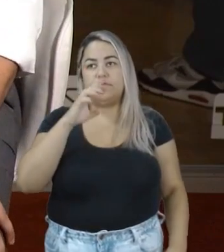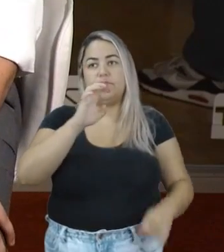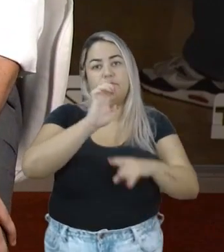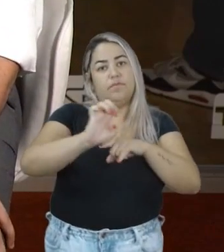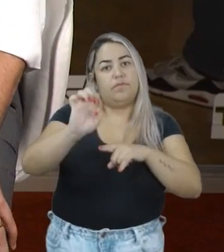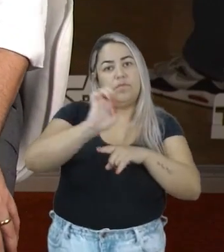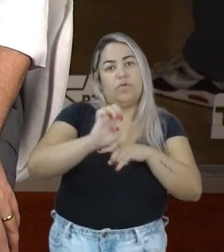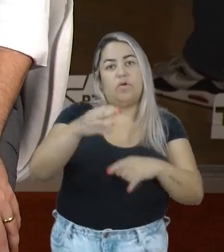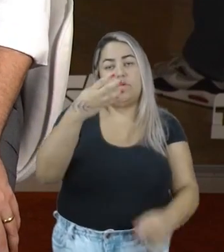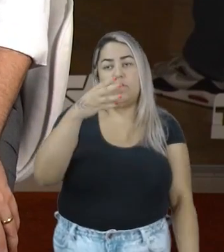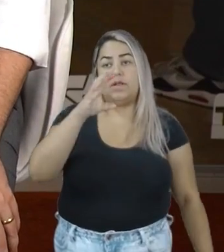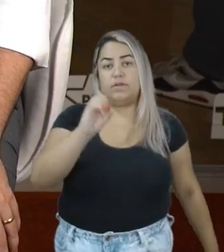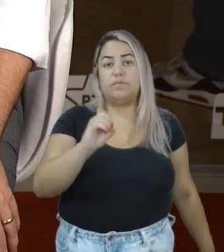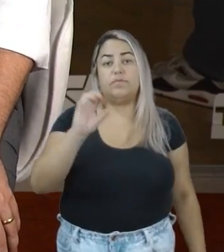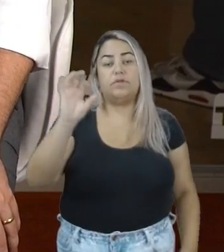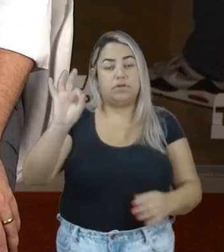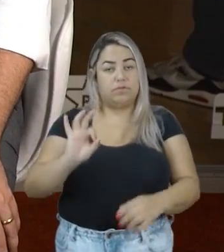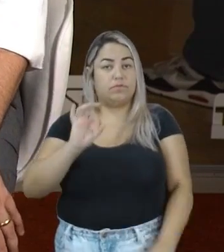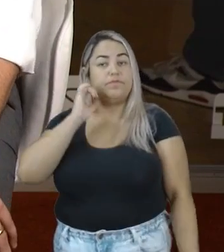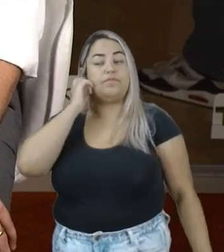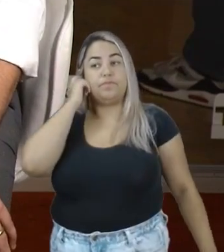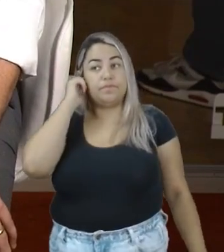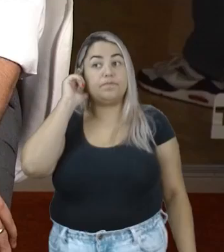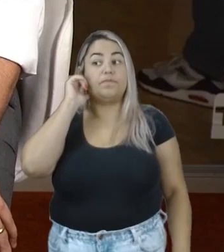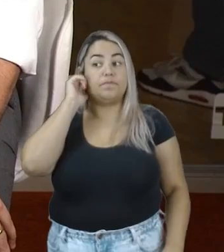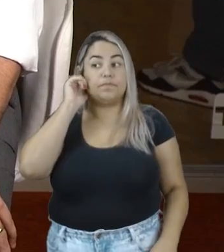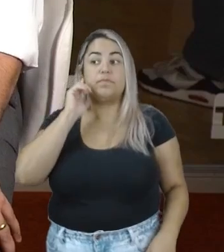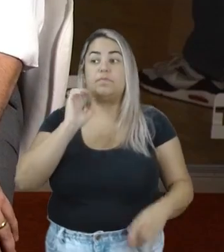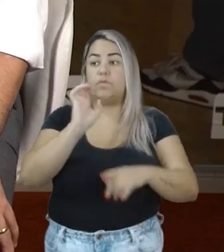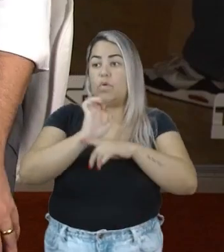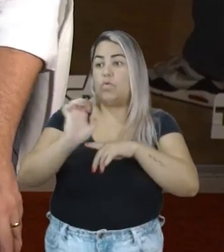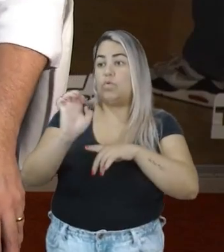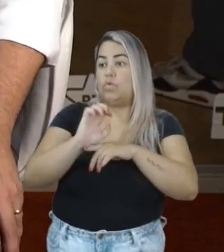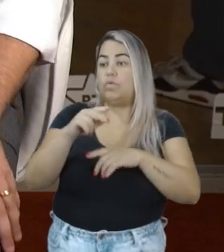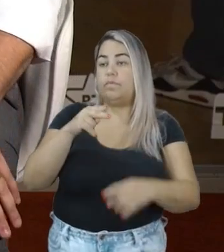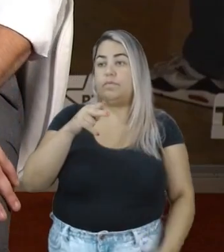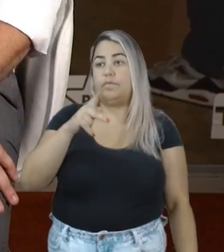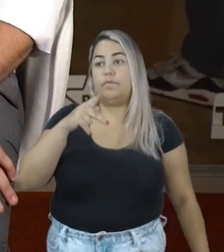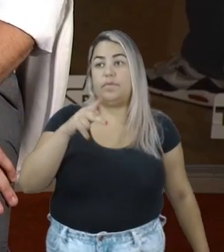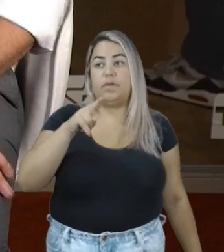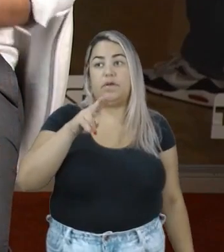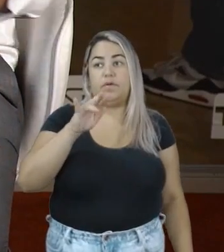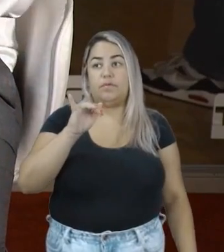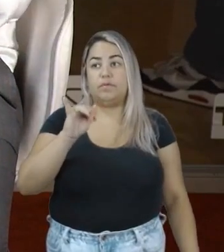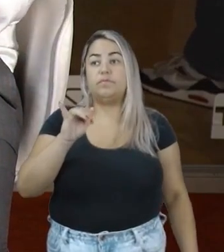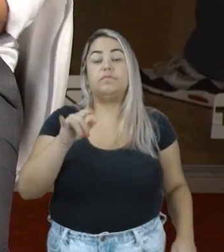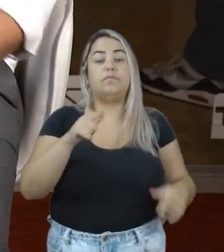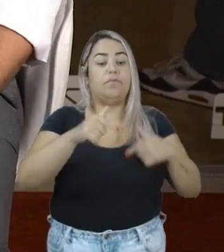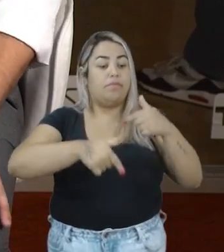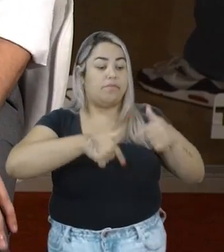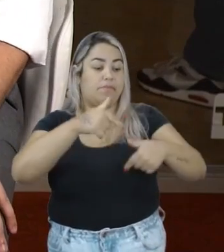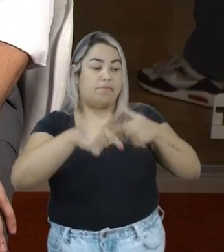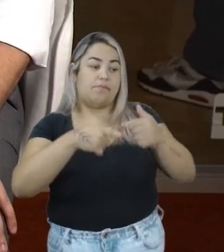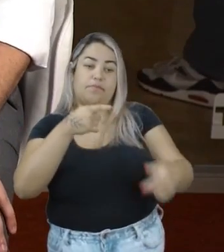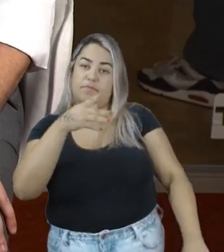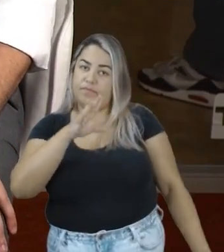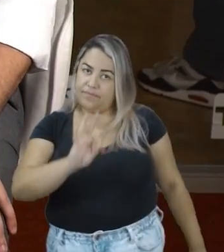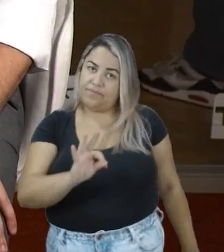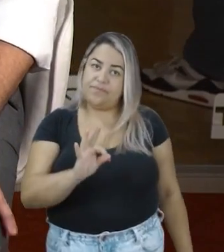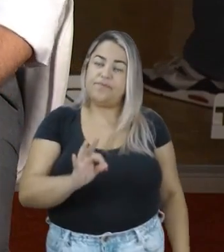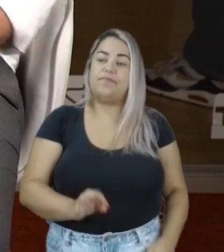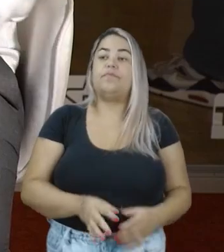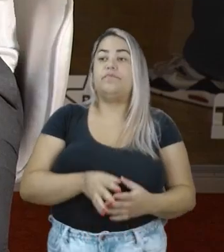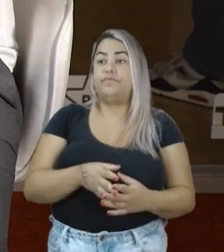estadual, 40% dos deputados estaduais do Piauí são do Partido dos Trabalhadores, e queremos certamente que